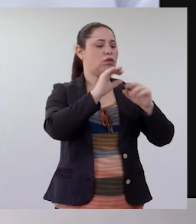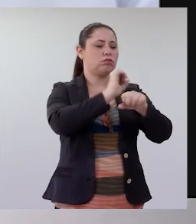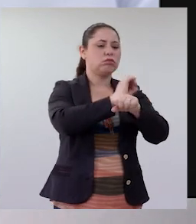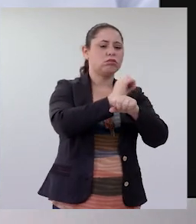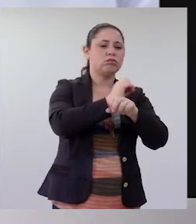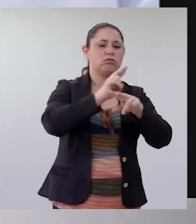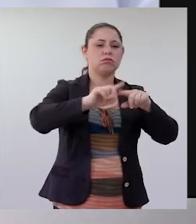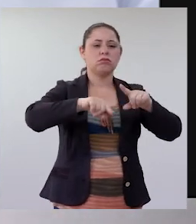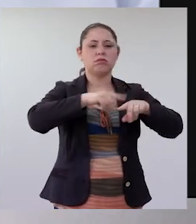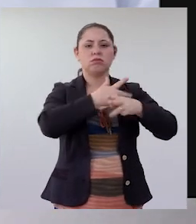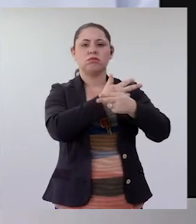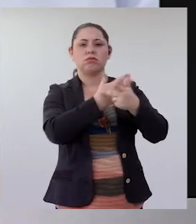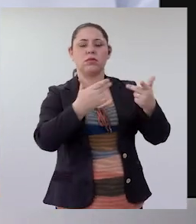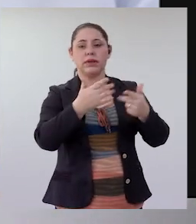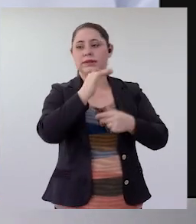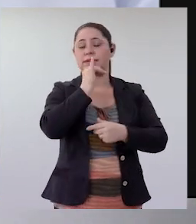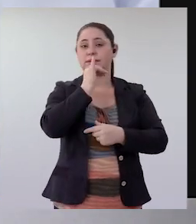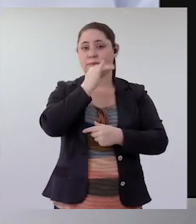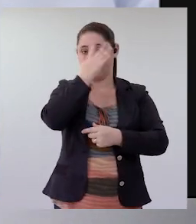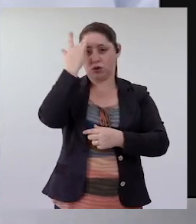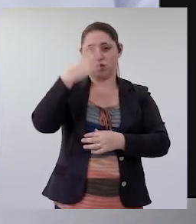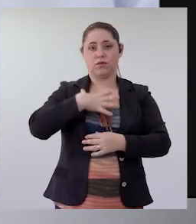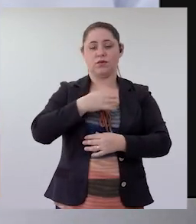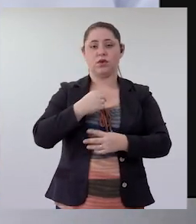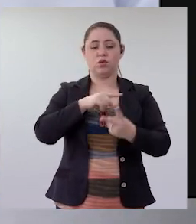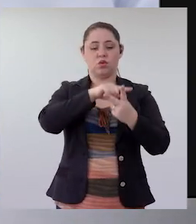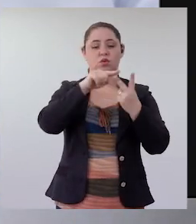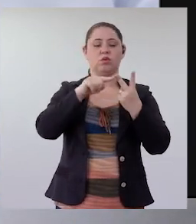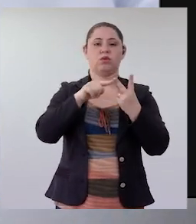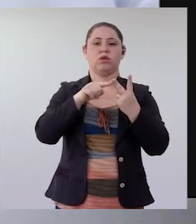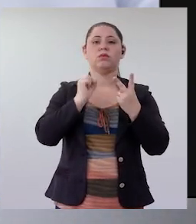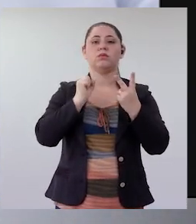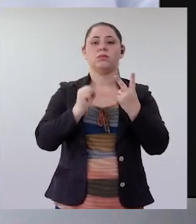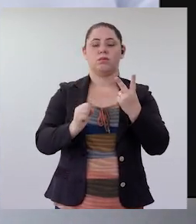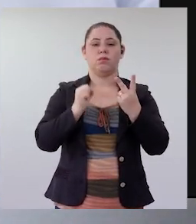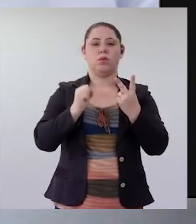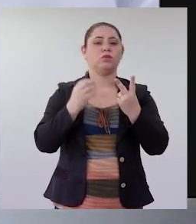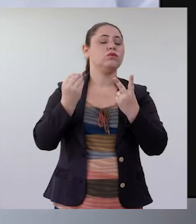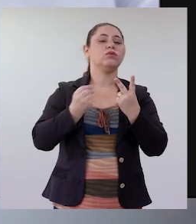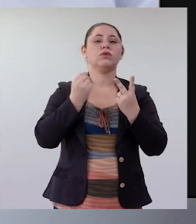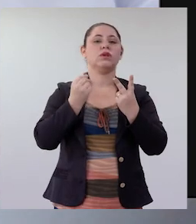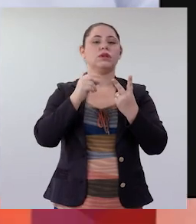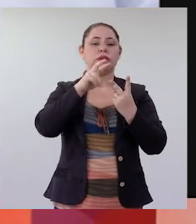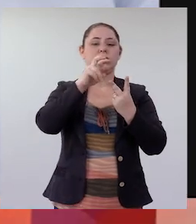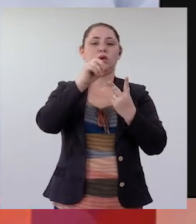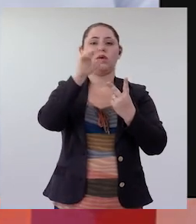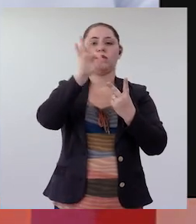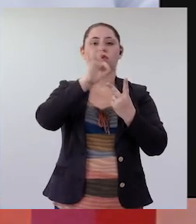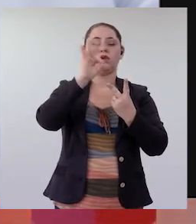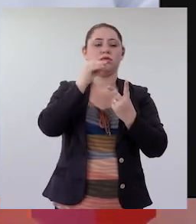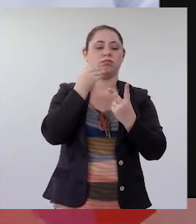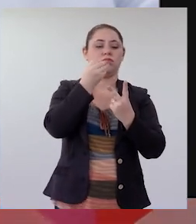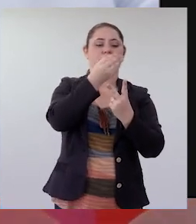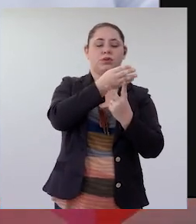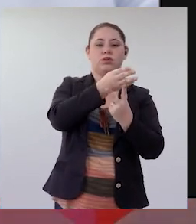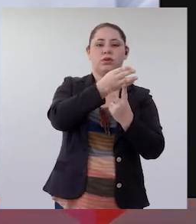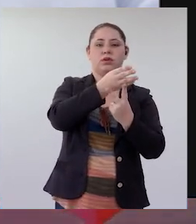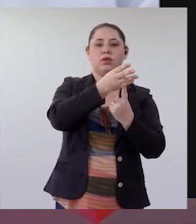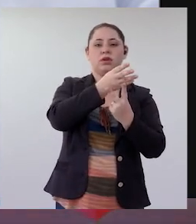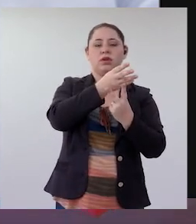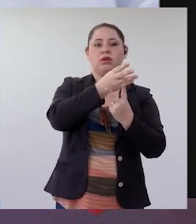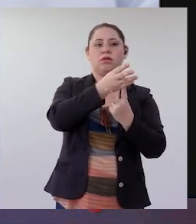bens. Uma pessoa que tem um filho, por exemplo, tem 2 filhos, ele pode estabelecer que 50% dos seus